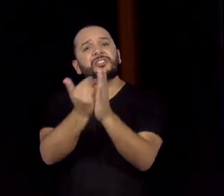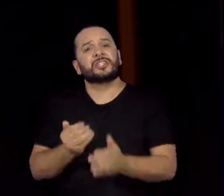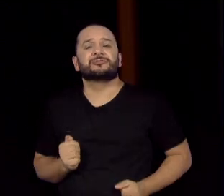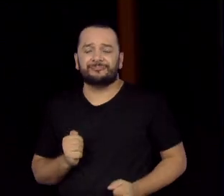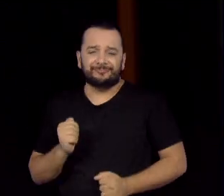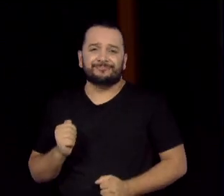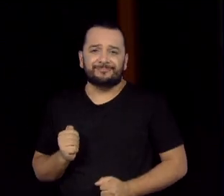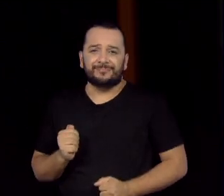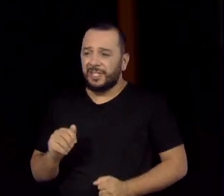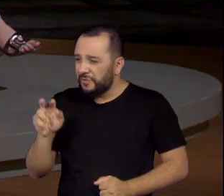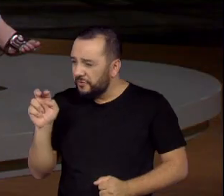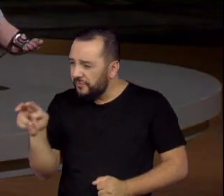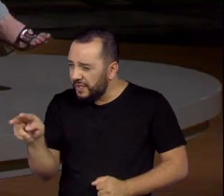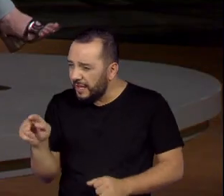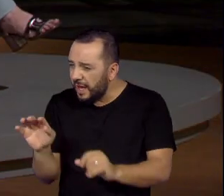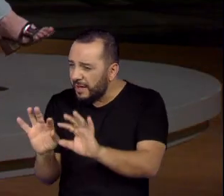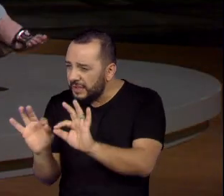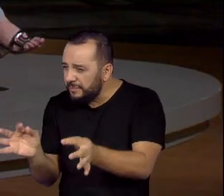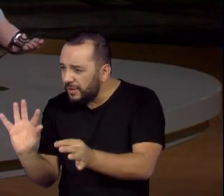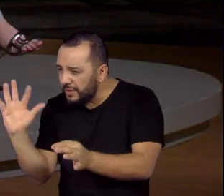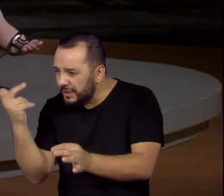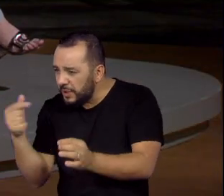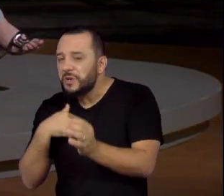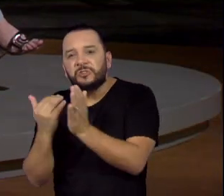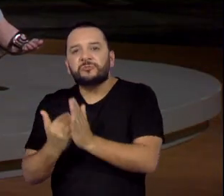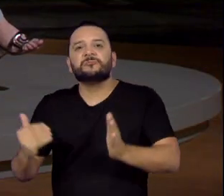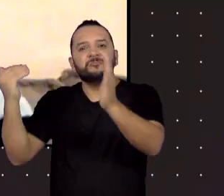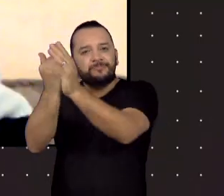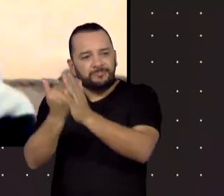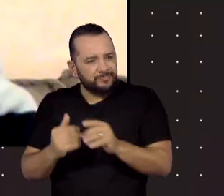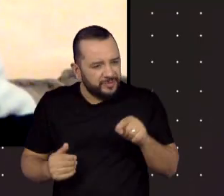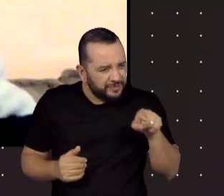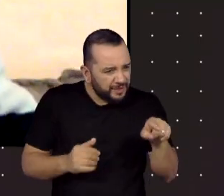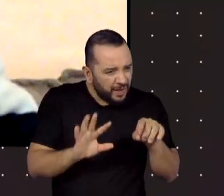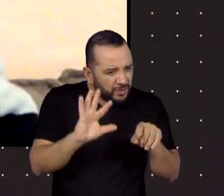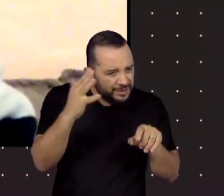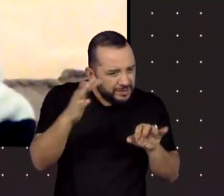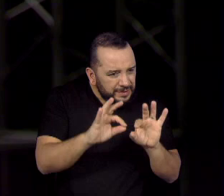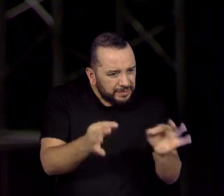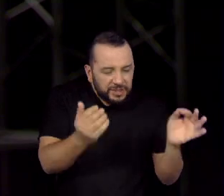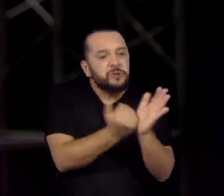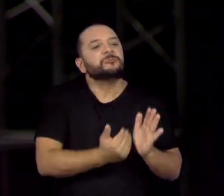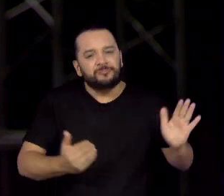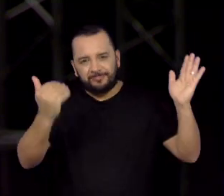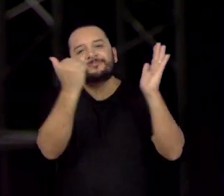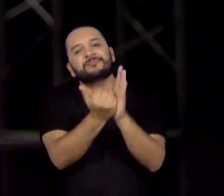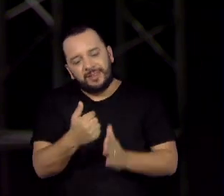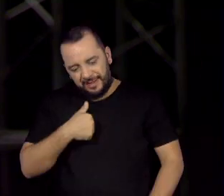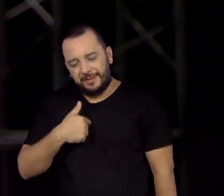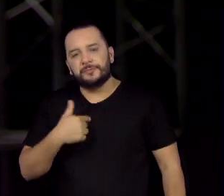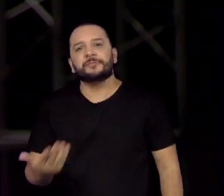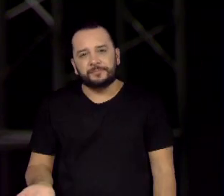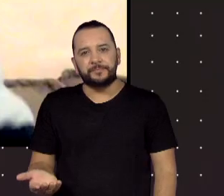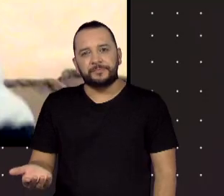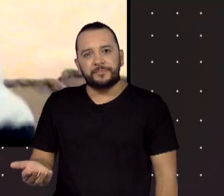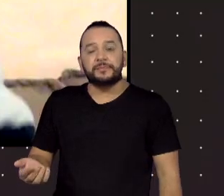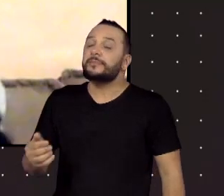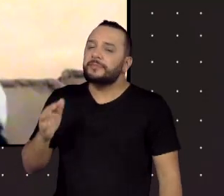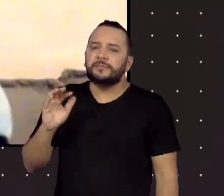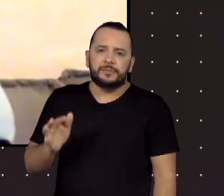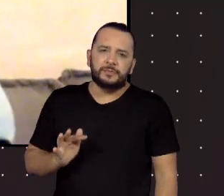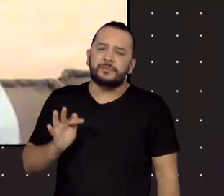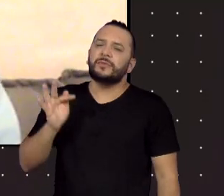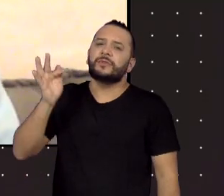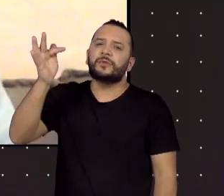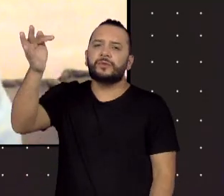o regime instaurado em zero é o regime que domina e não verás país nenhum, e o